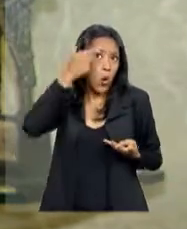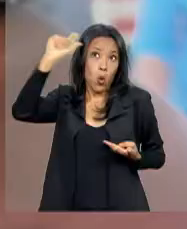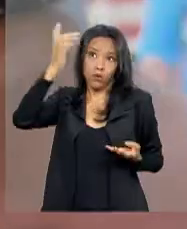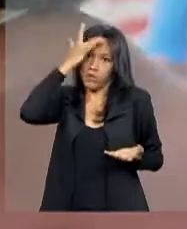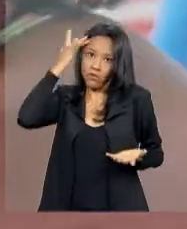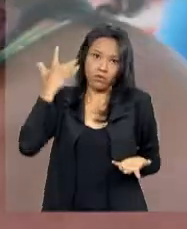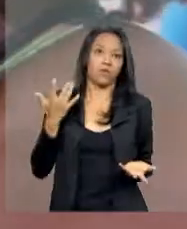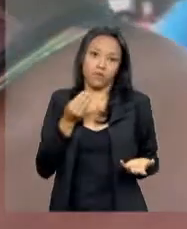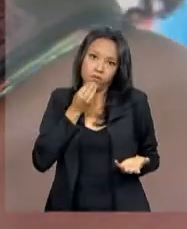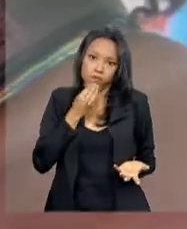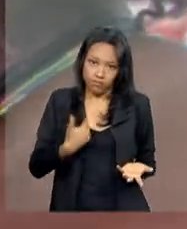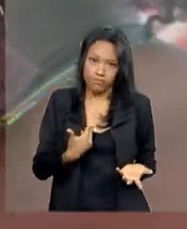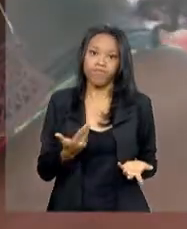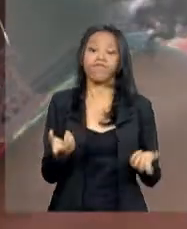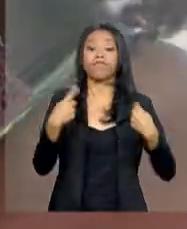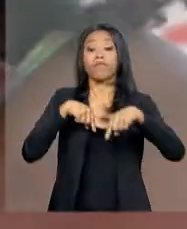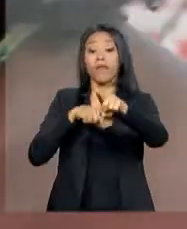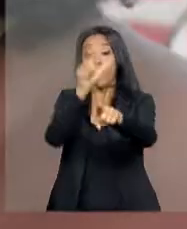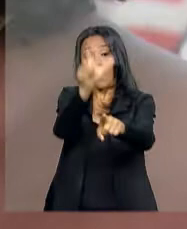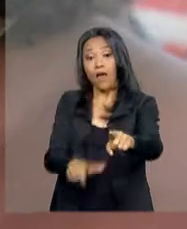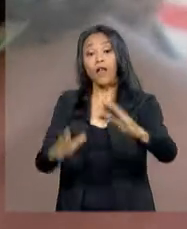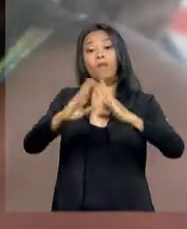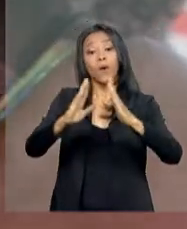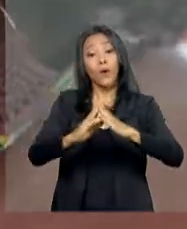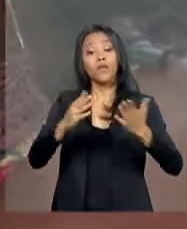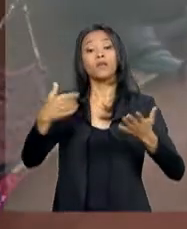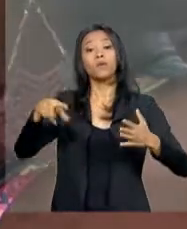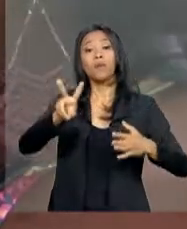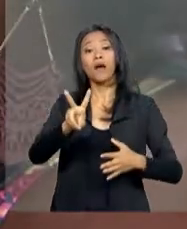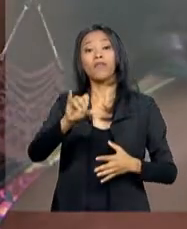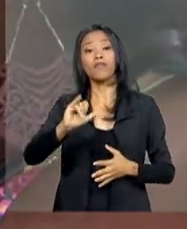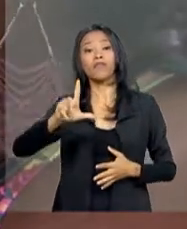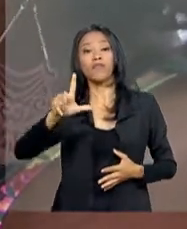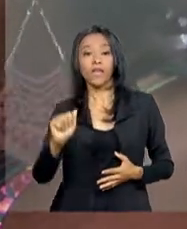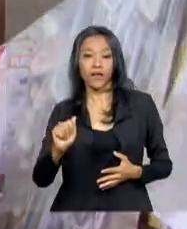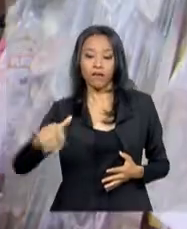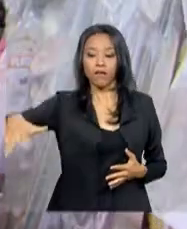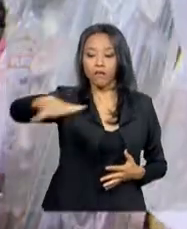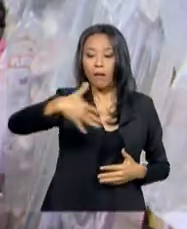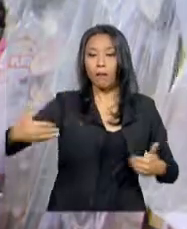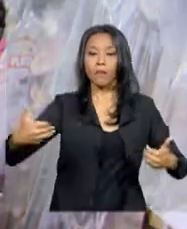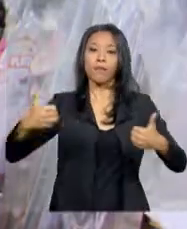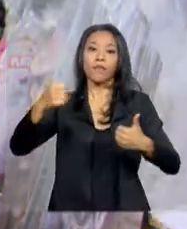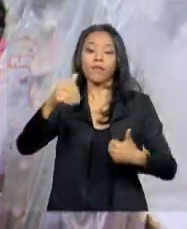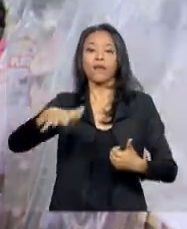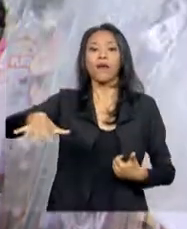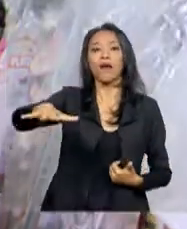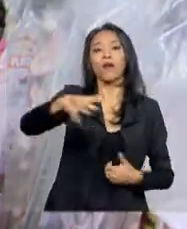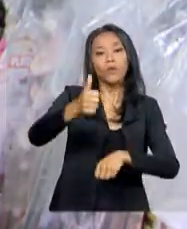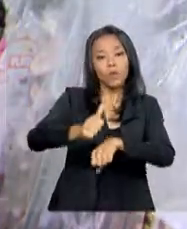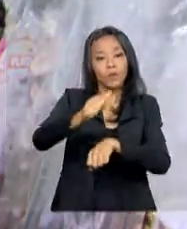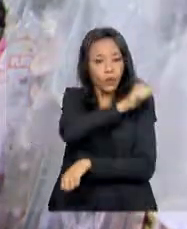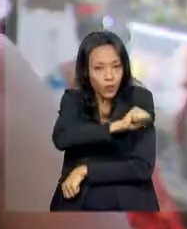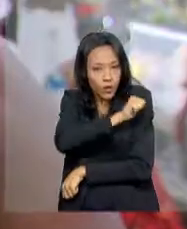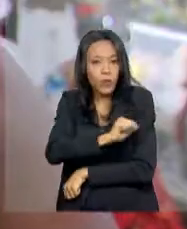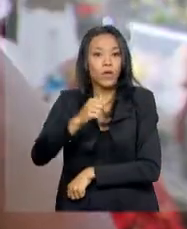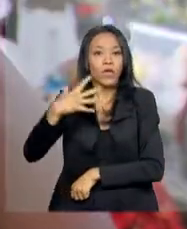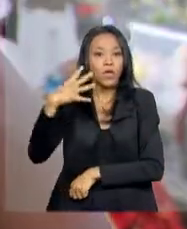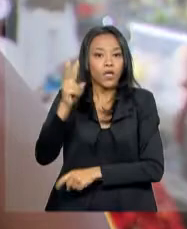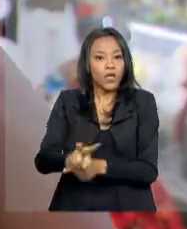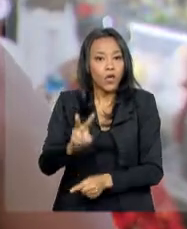pessoa. Elisângela mora na Vila Kennedy, comunidade da Zona Oeste da cidade. Foi lá que criou os três filhos.